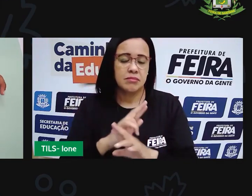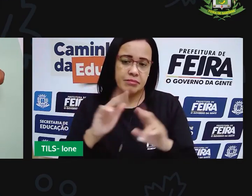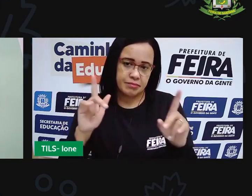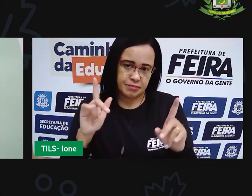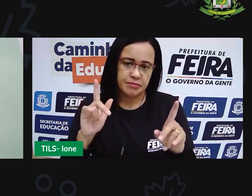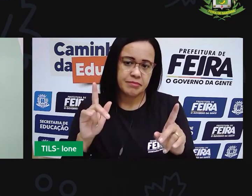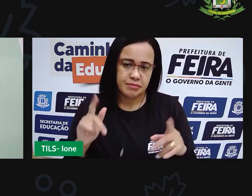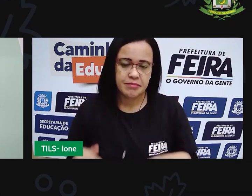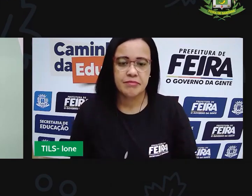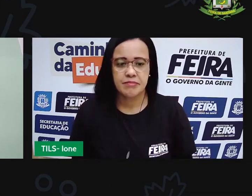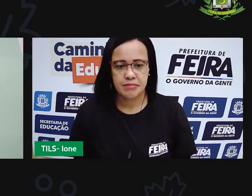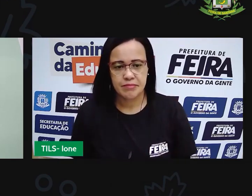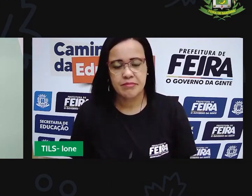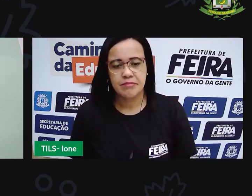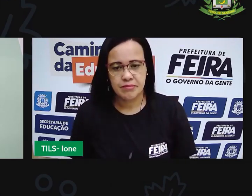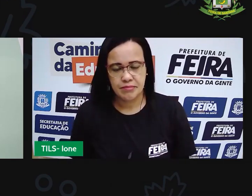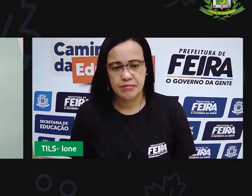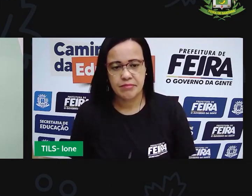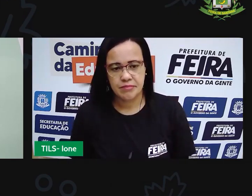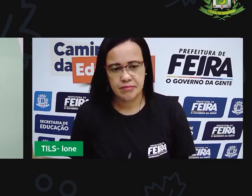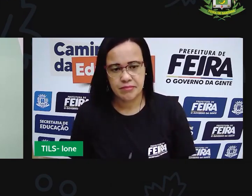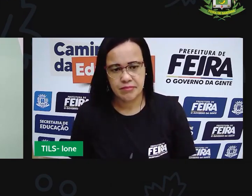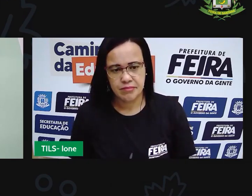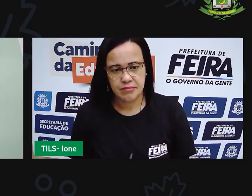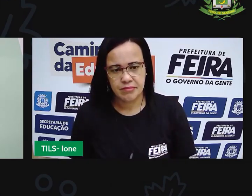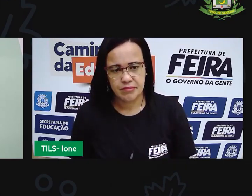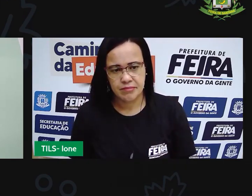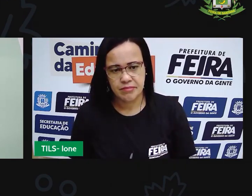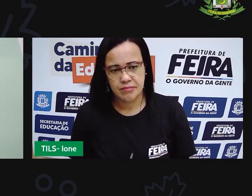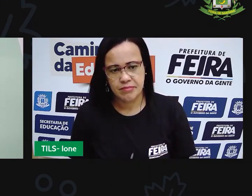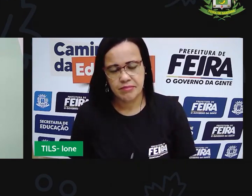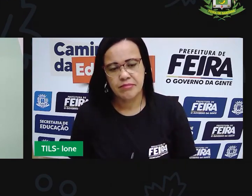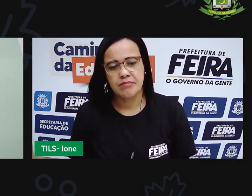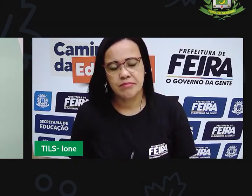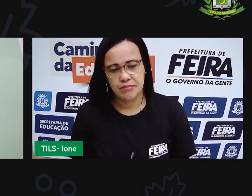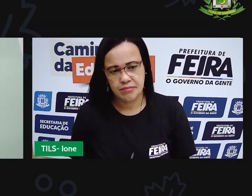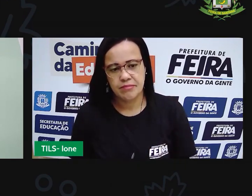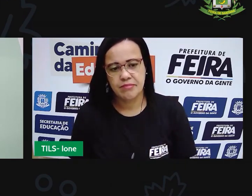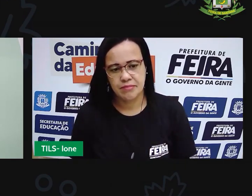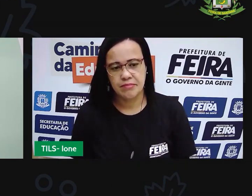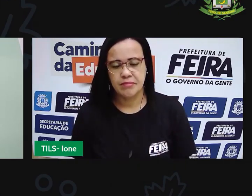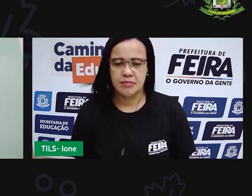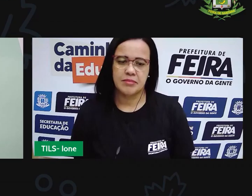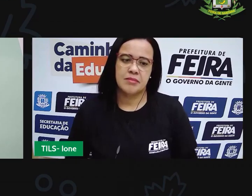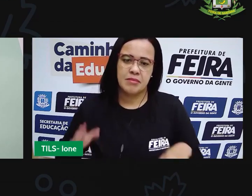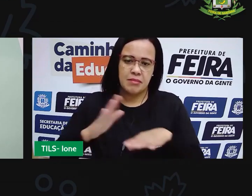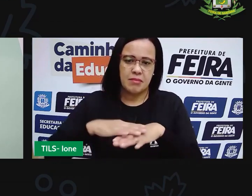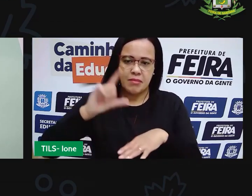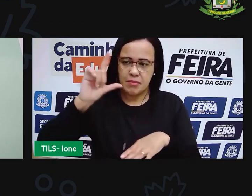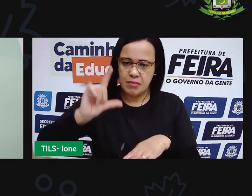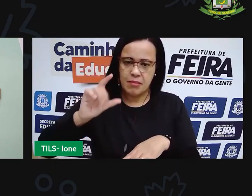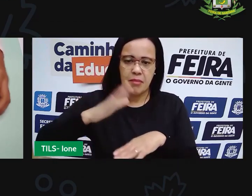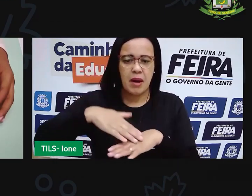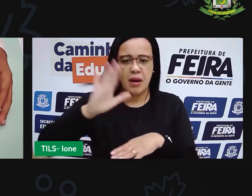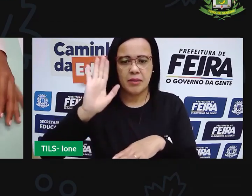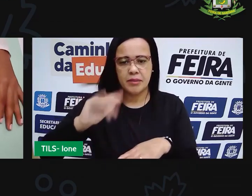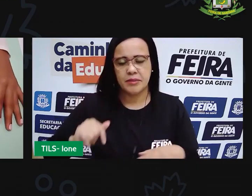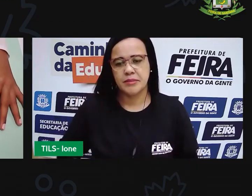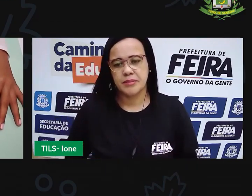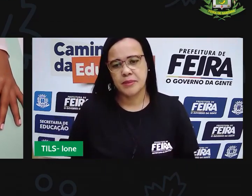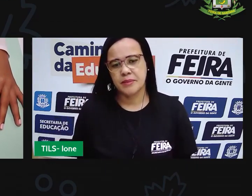gente viu que as 4 partes são do mesmo tamanho, mas no retângulo,